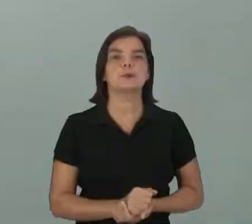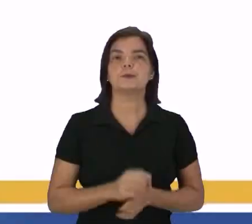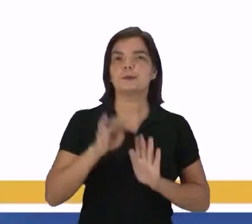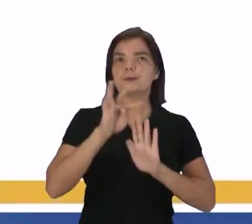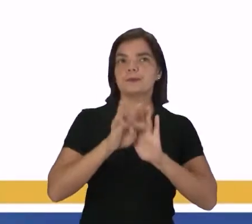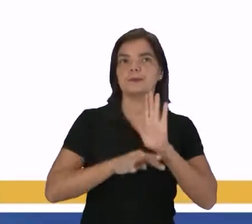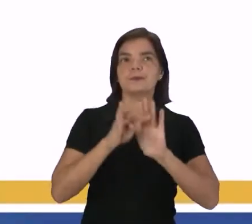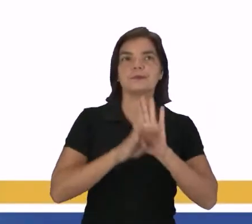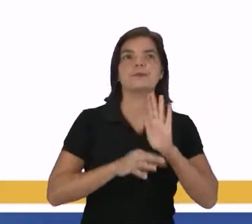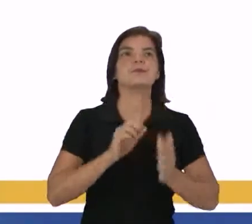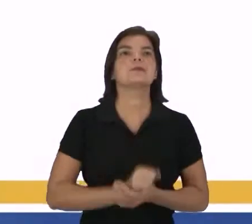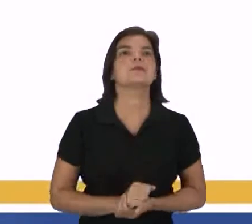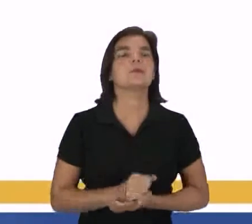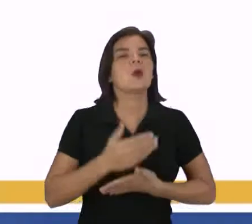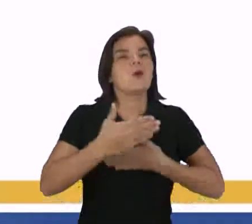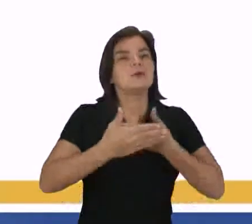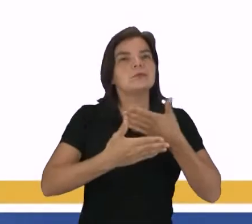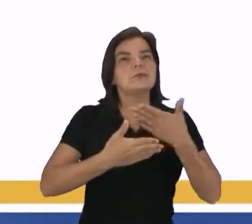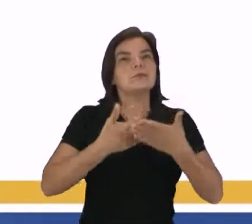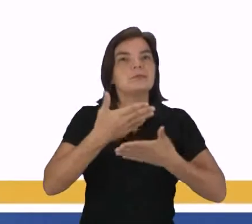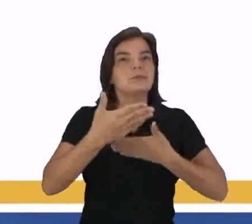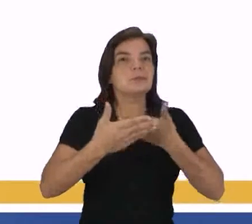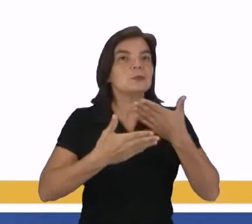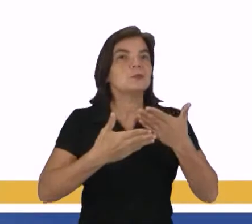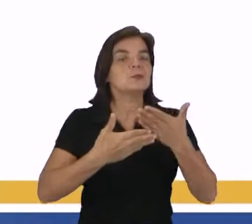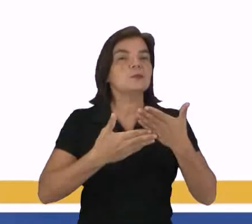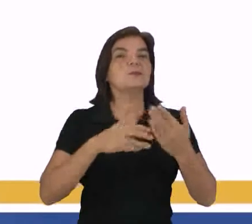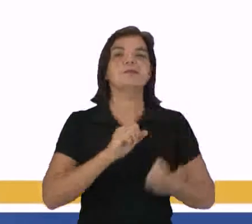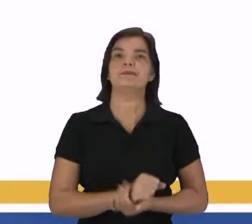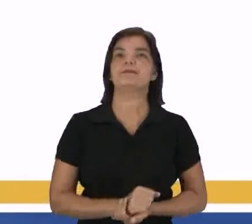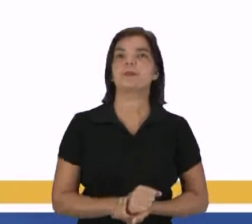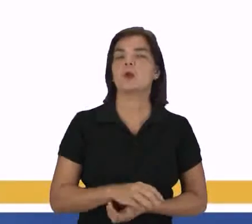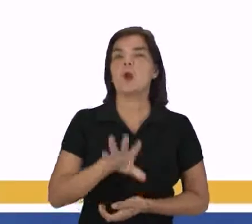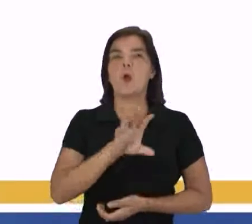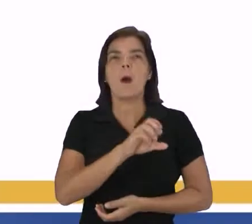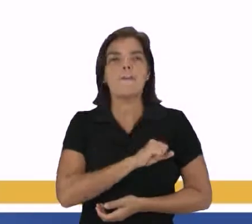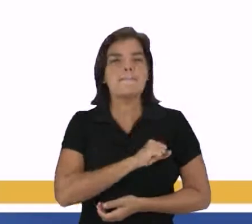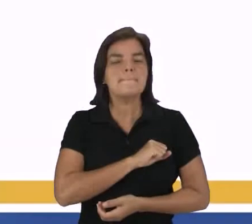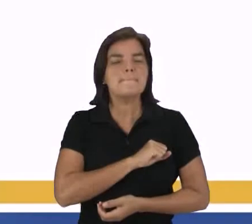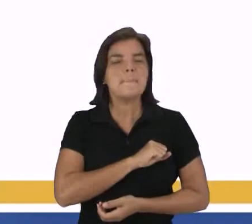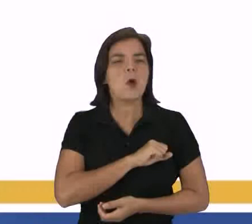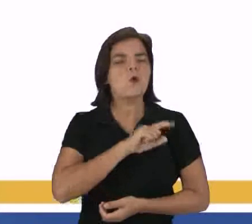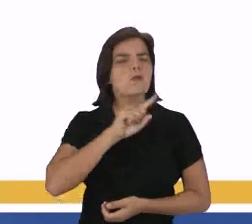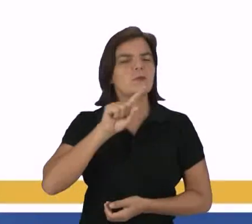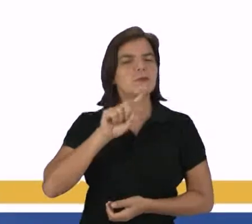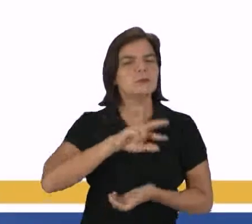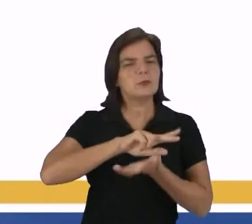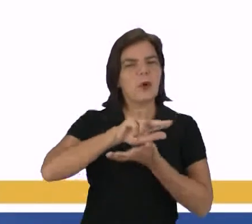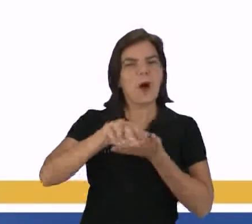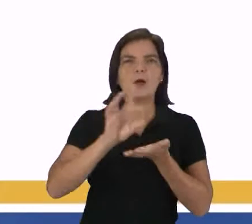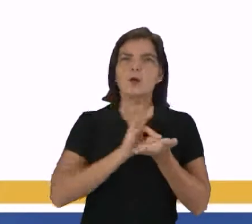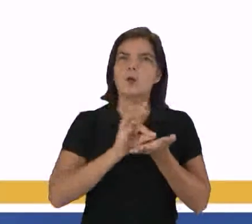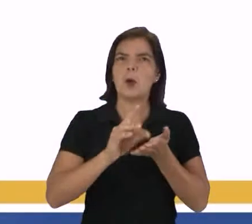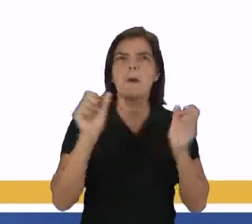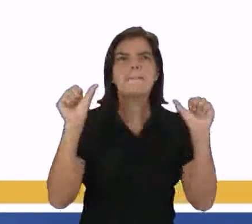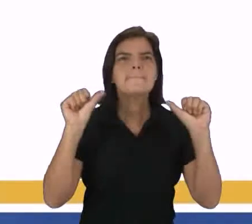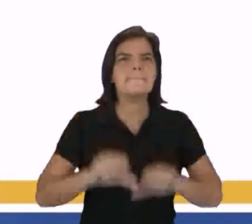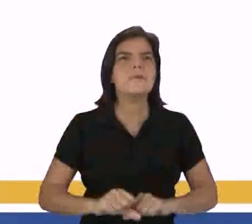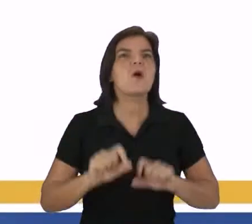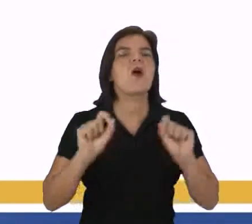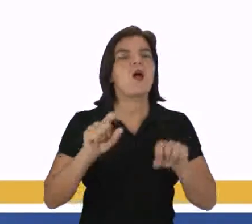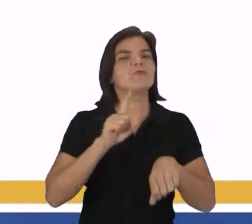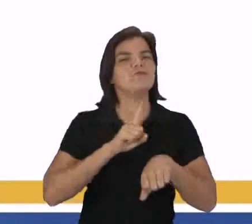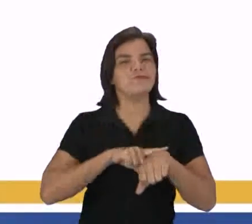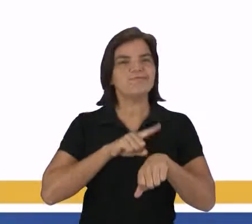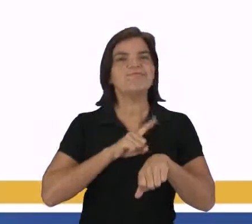texto. O tempo. O amor tem 1000 inimigos, mas o pior deles é